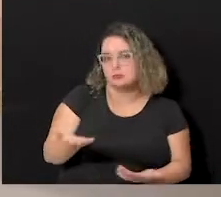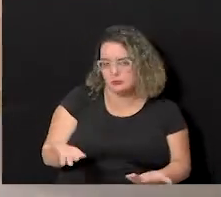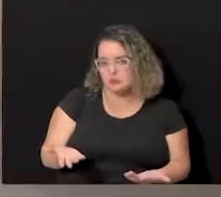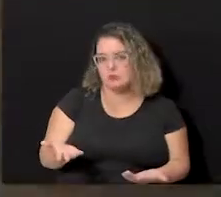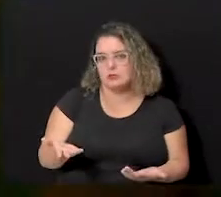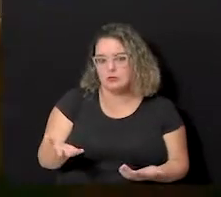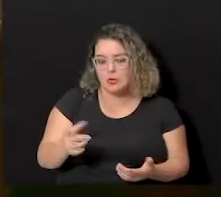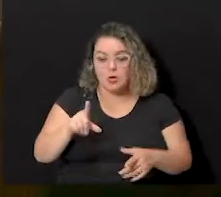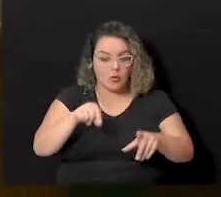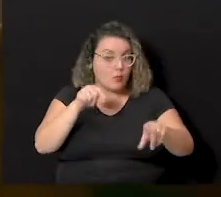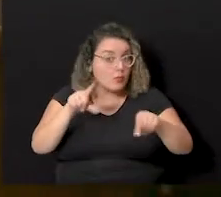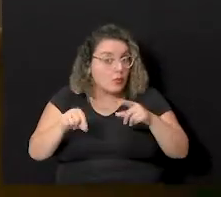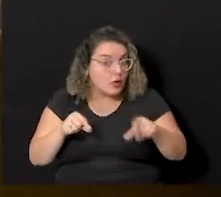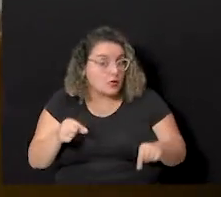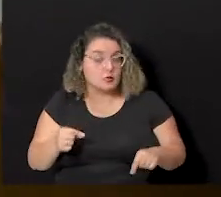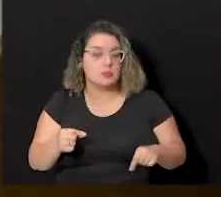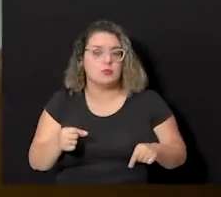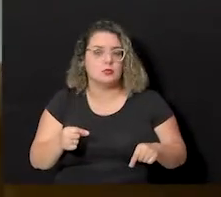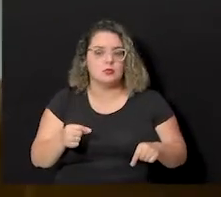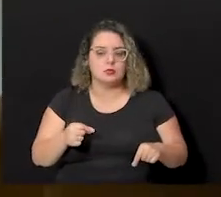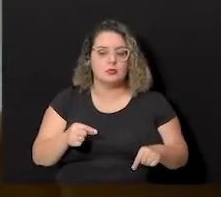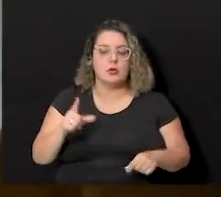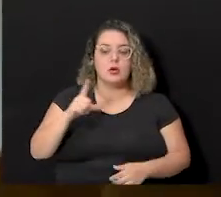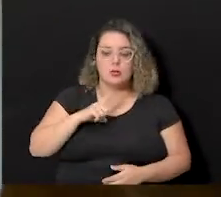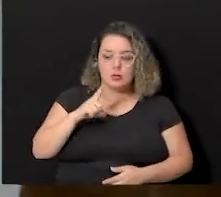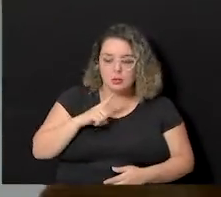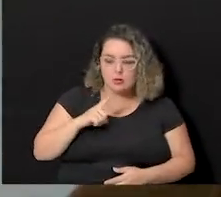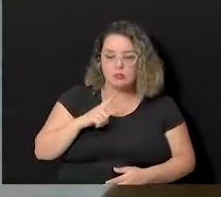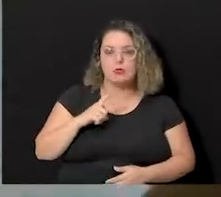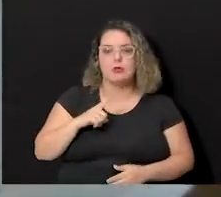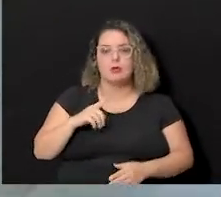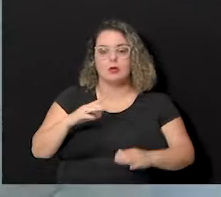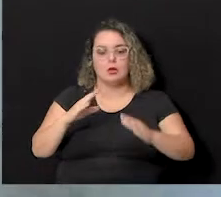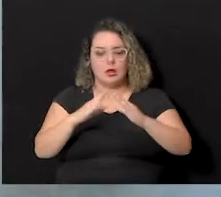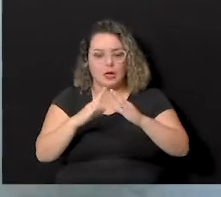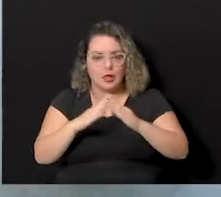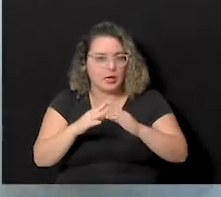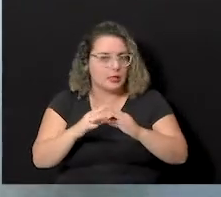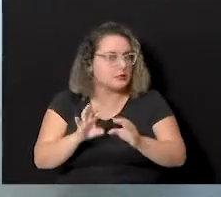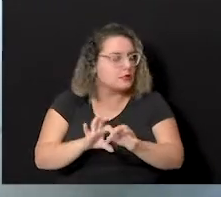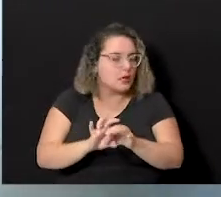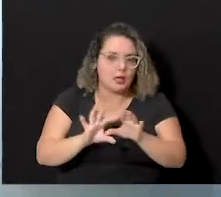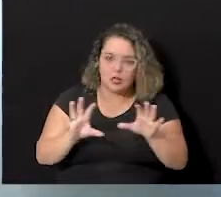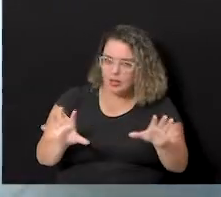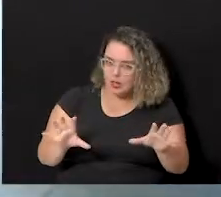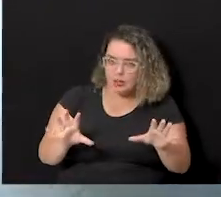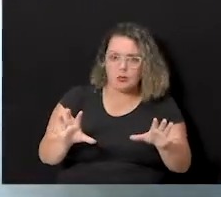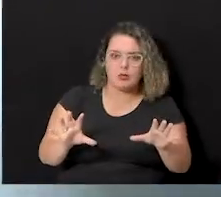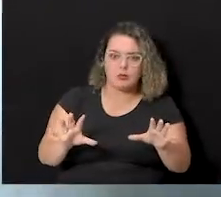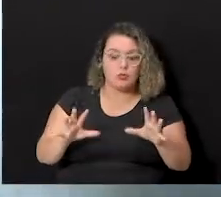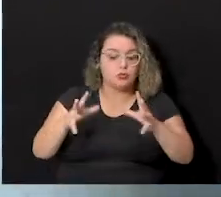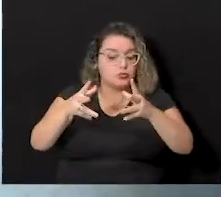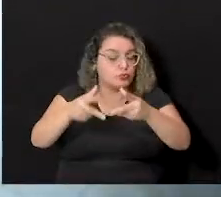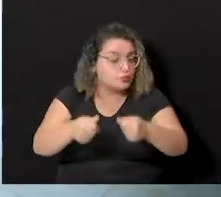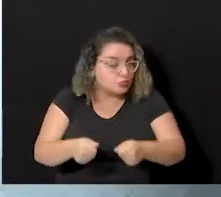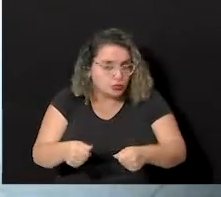né? Então é uma alternativa, cada vez mais existem imóveis disponíveis com